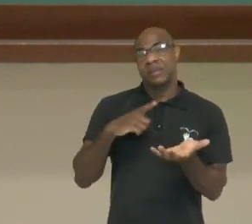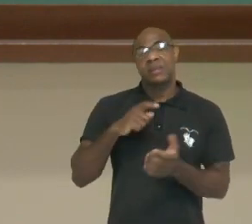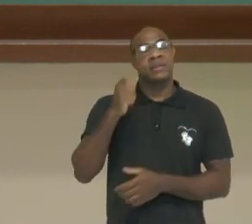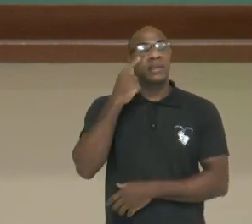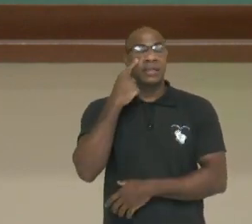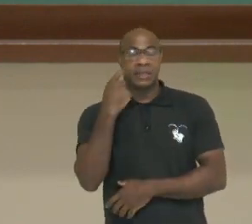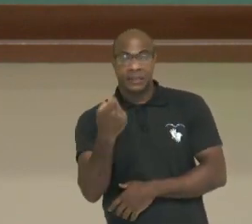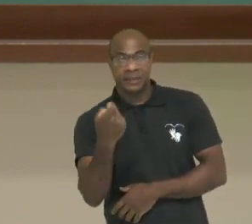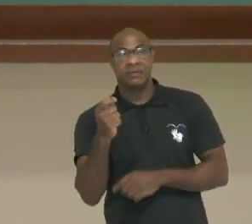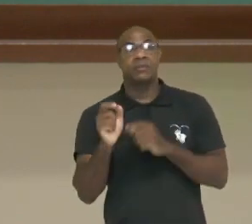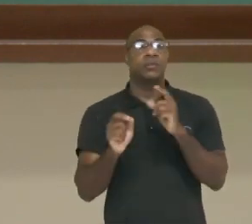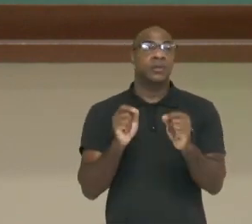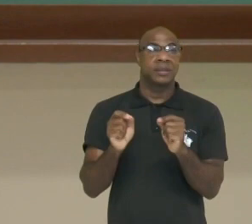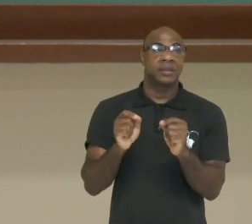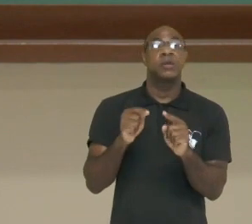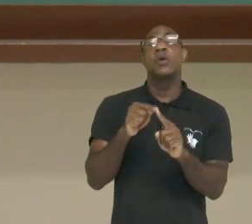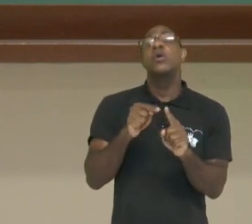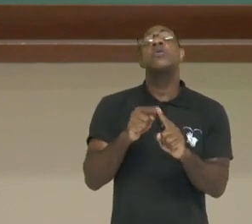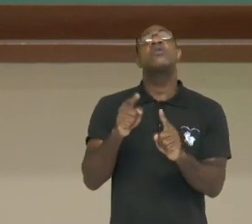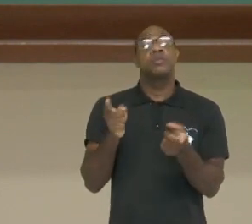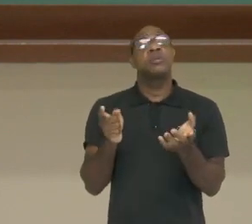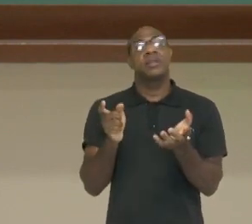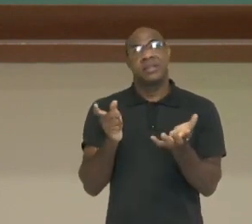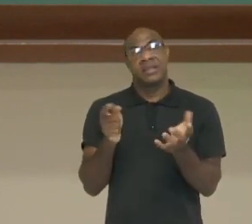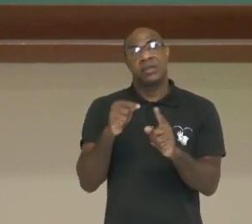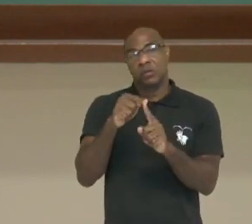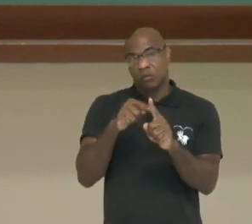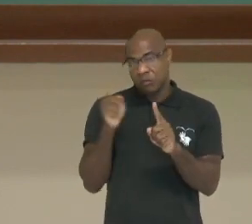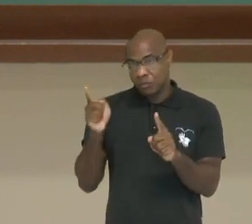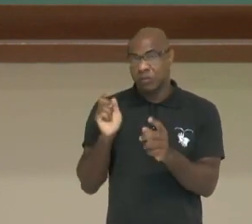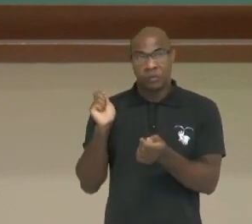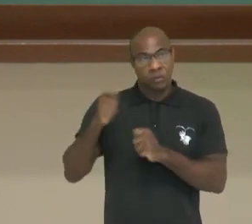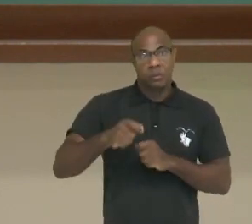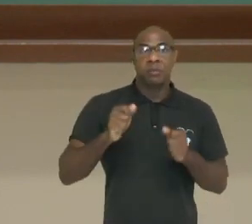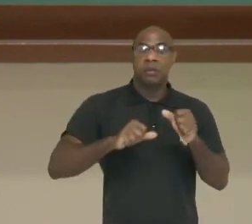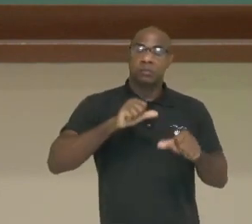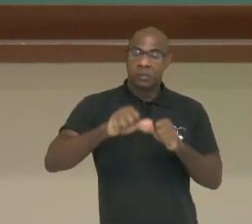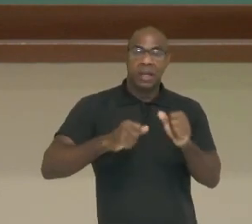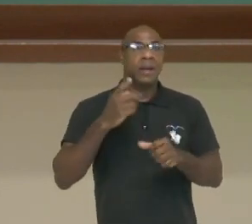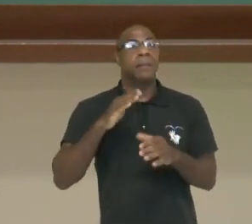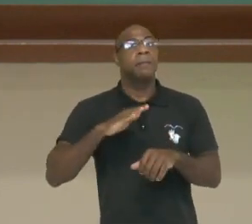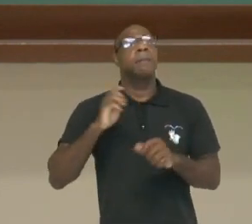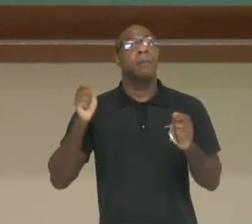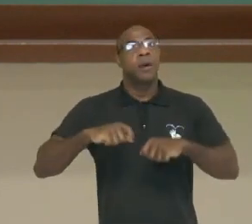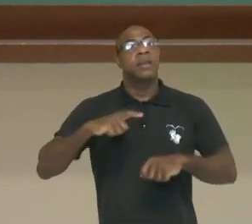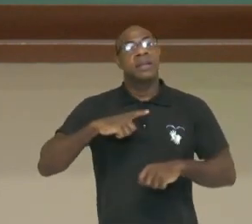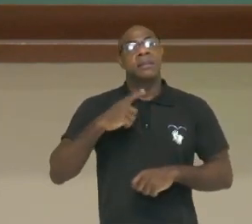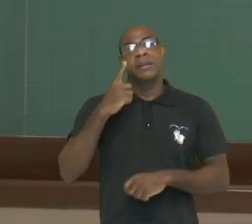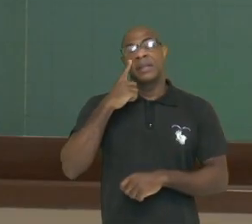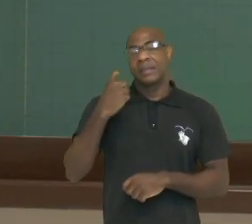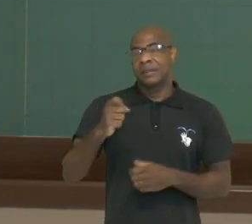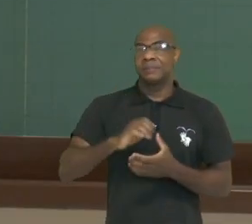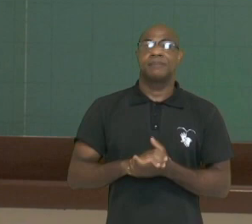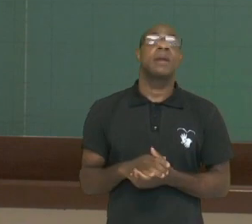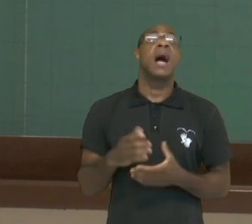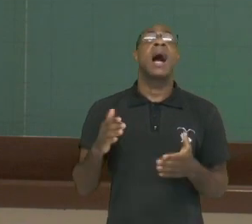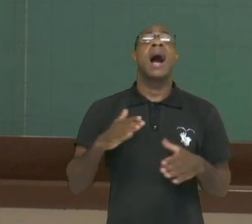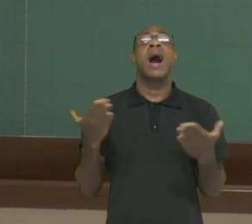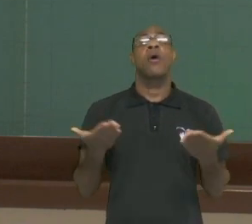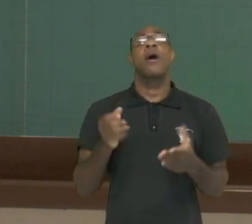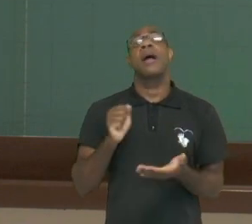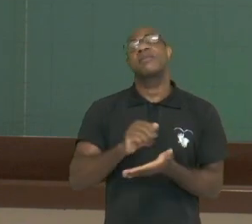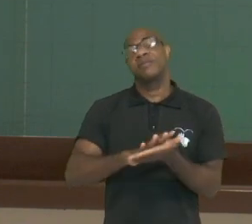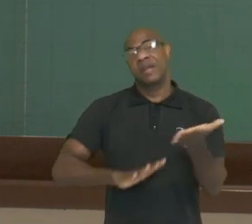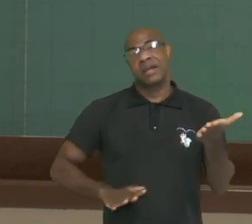justa e que dê igualdade para ambos os competidores, né? Agora vamos para mais uma atividade.